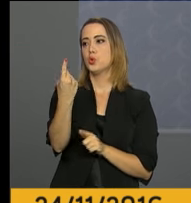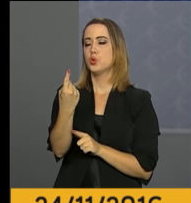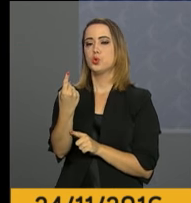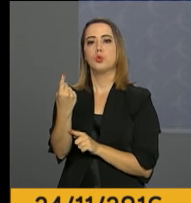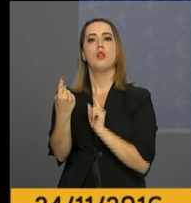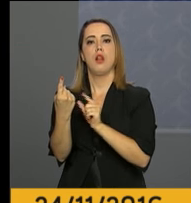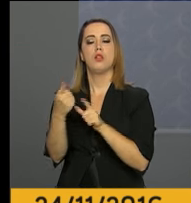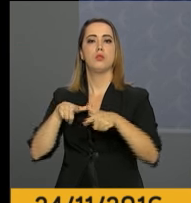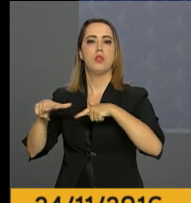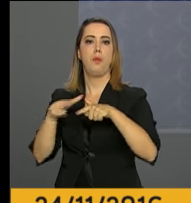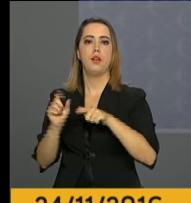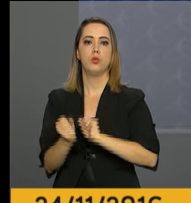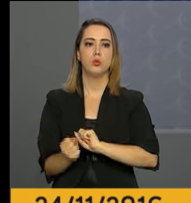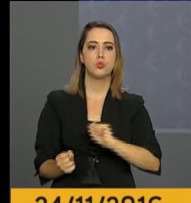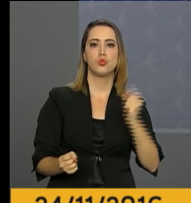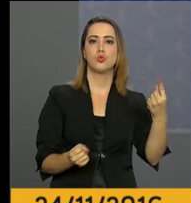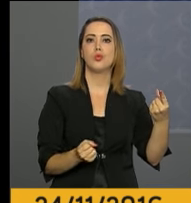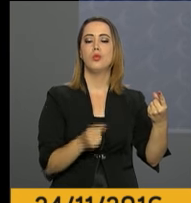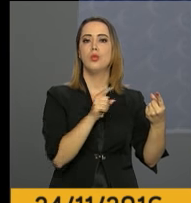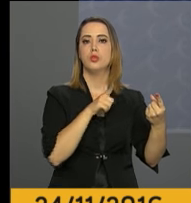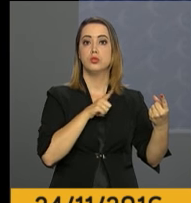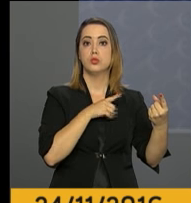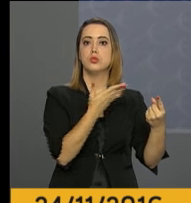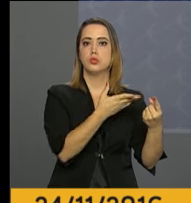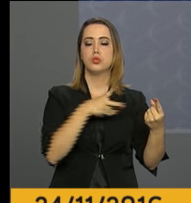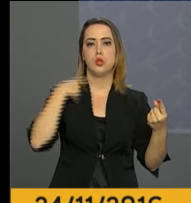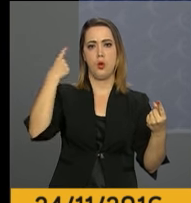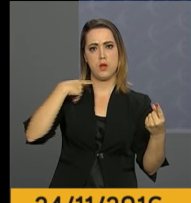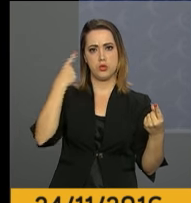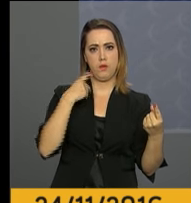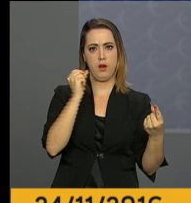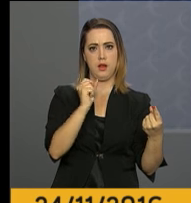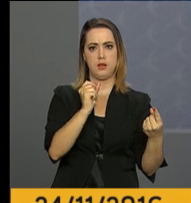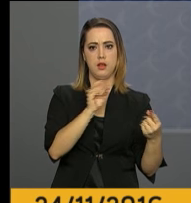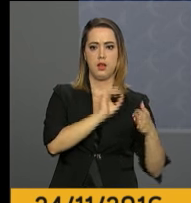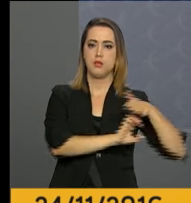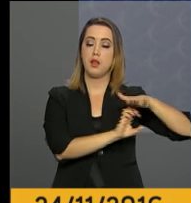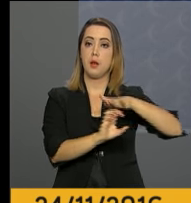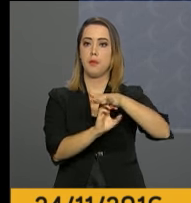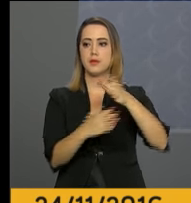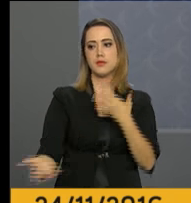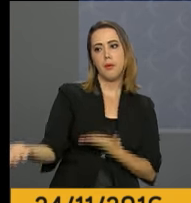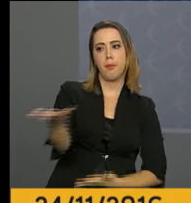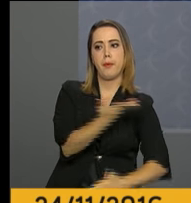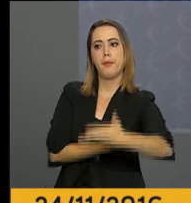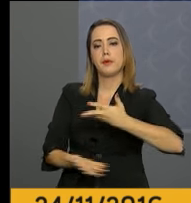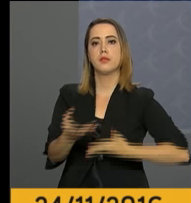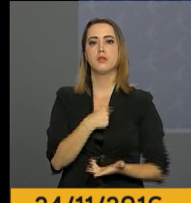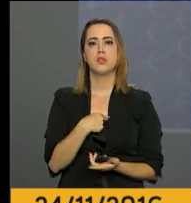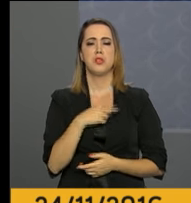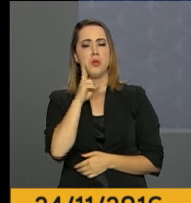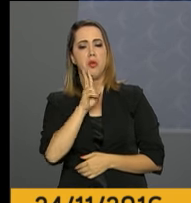para o trabalhador do outro lado havia o advogado que advogava para o empregador mas eu viia que o juiz fazia